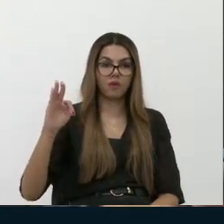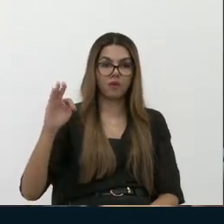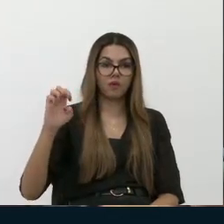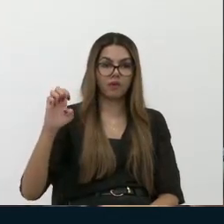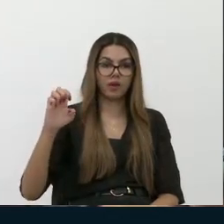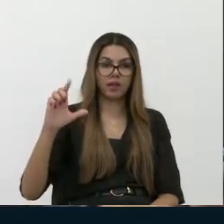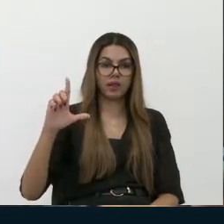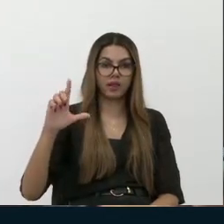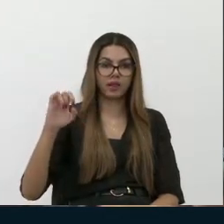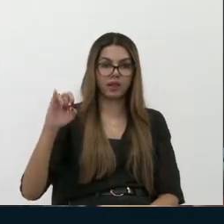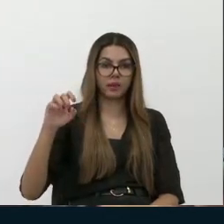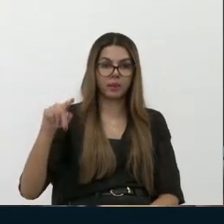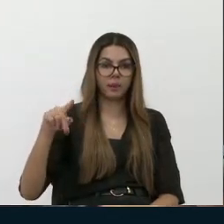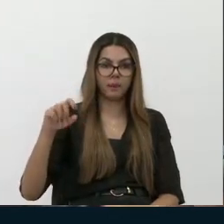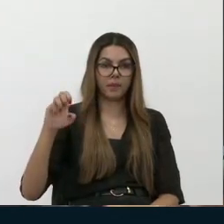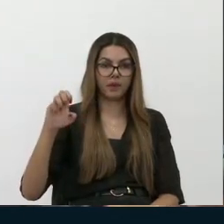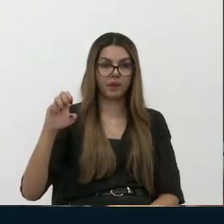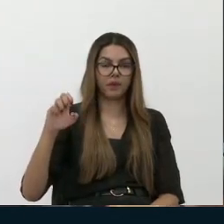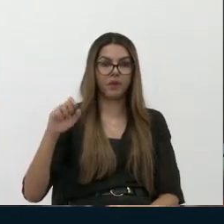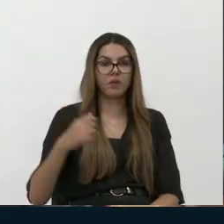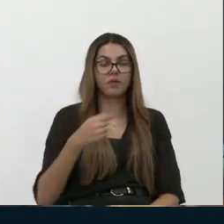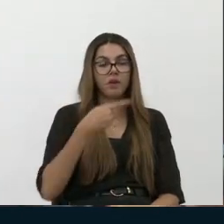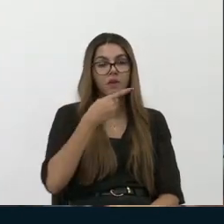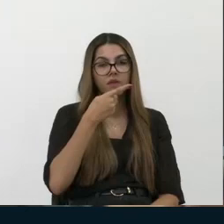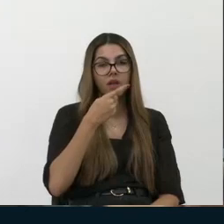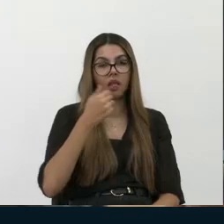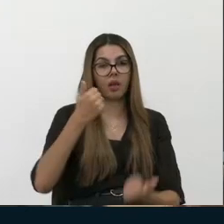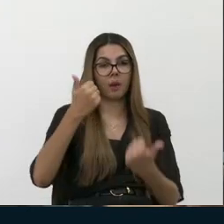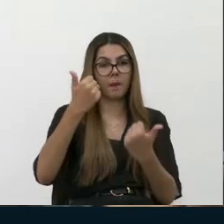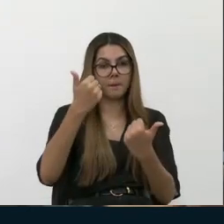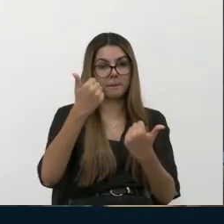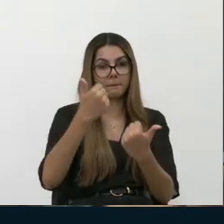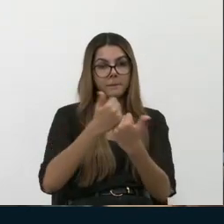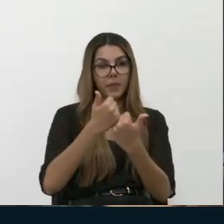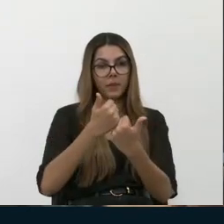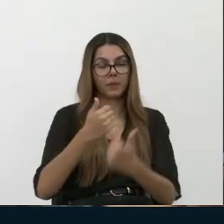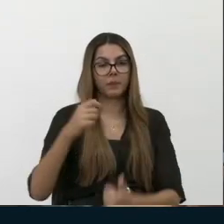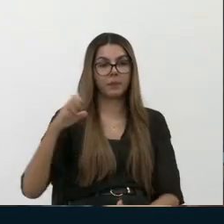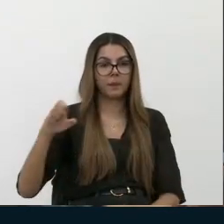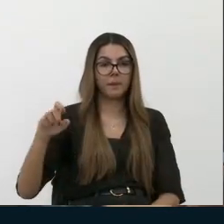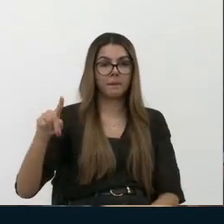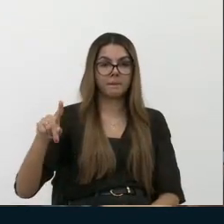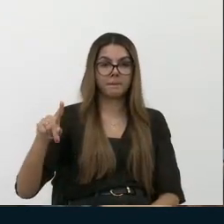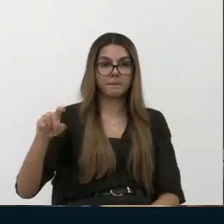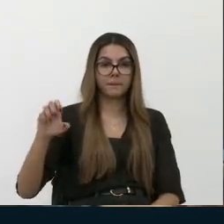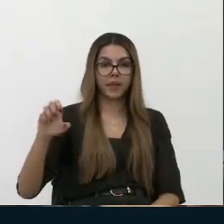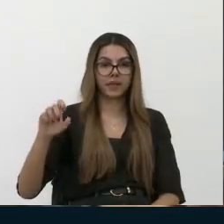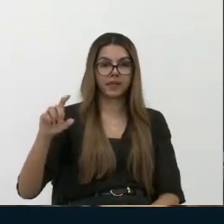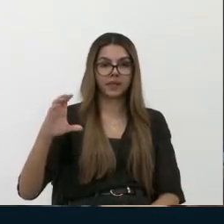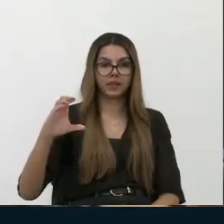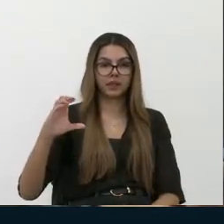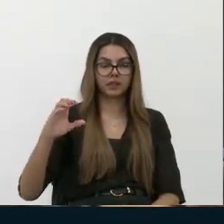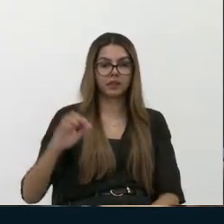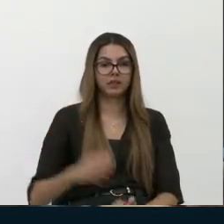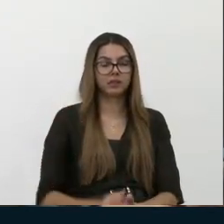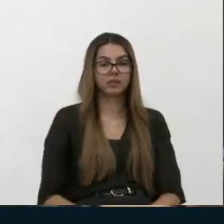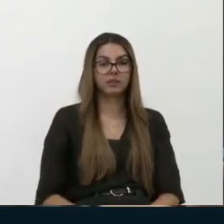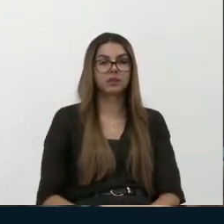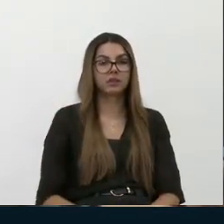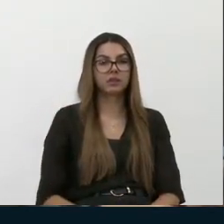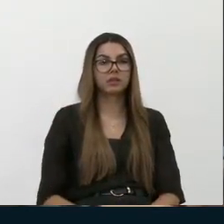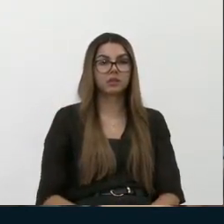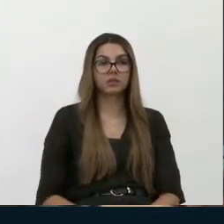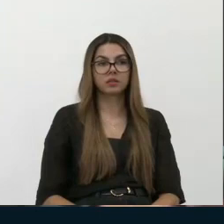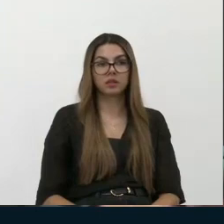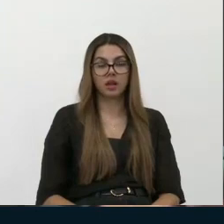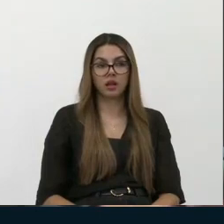para falar sobre o apoio à PEC, que visa garantir a sustentação oral dos